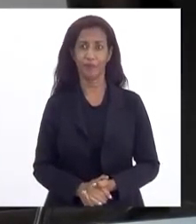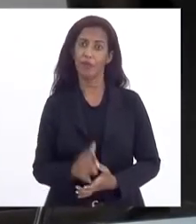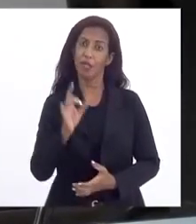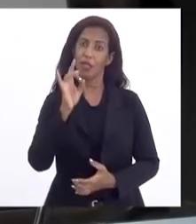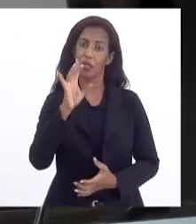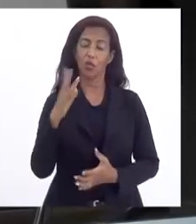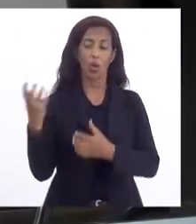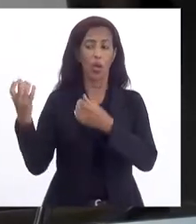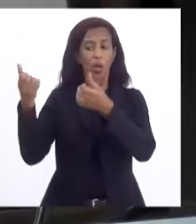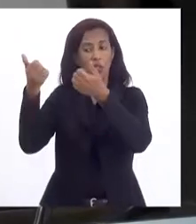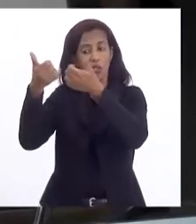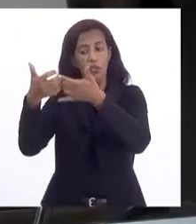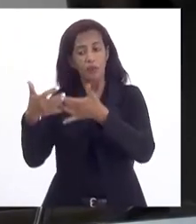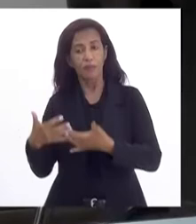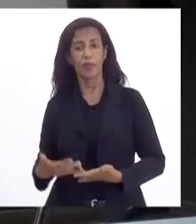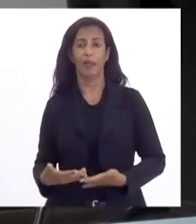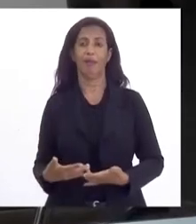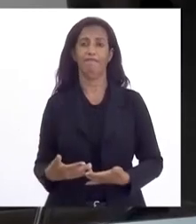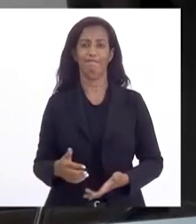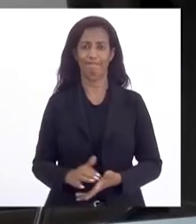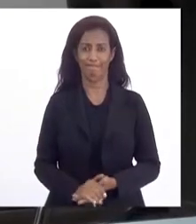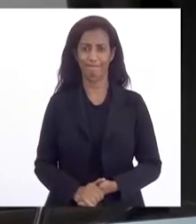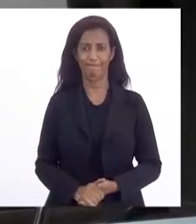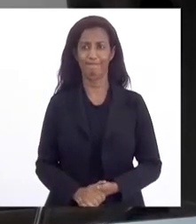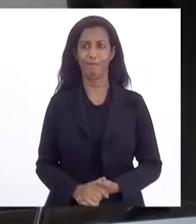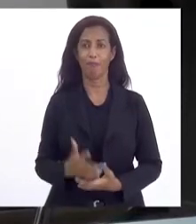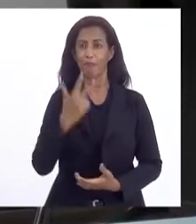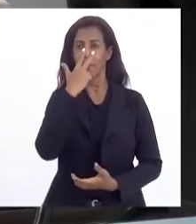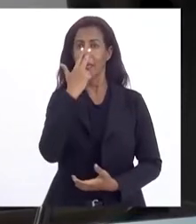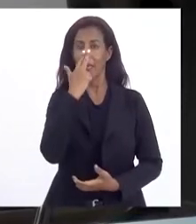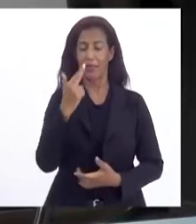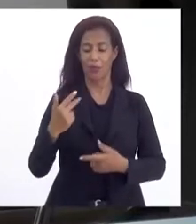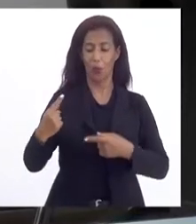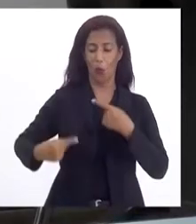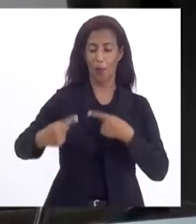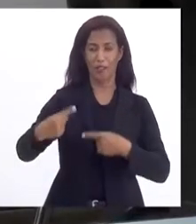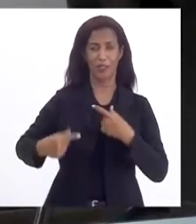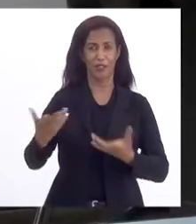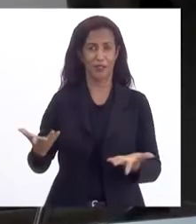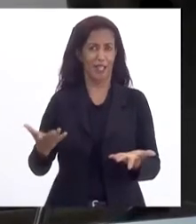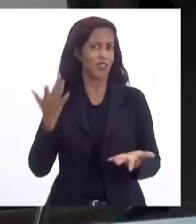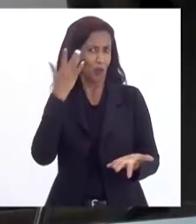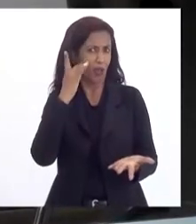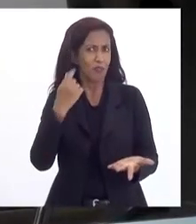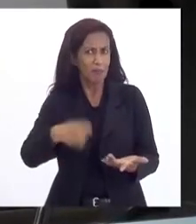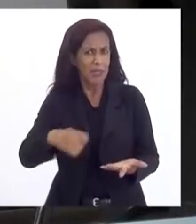de... Você me parece nada, mas é uma questão de competitividade. Eu acho que deva ter.